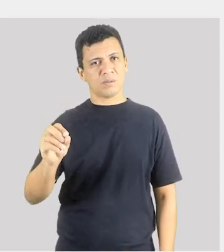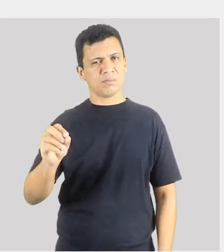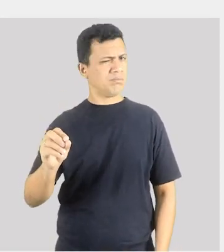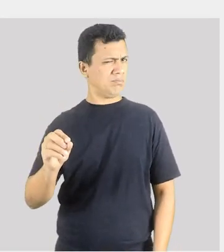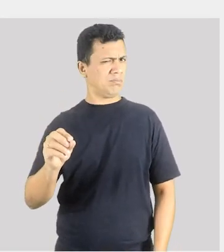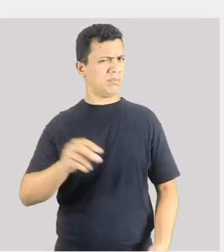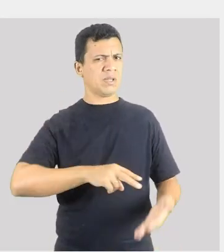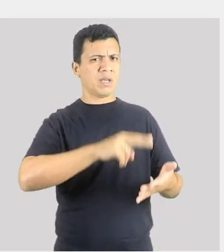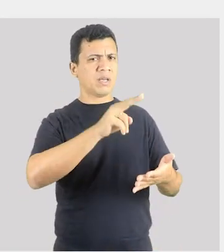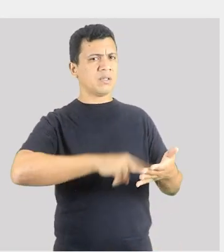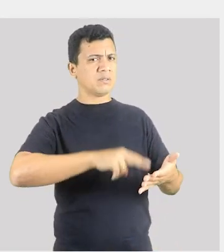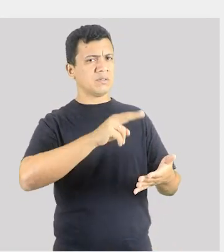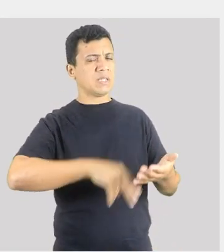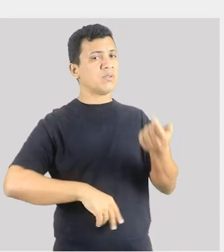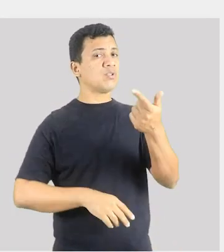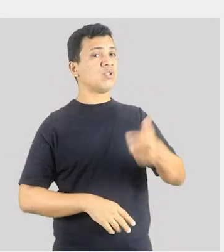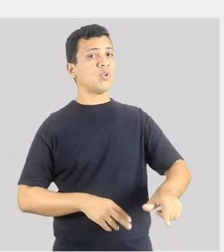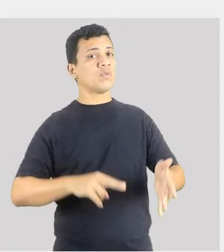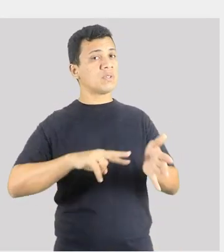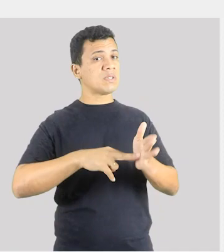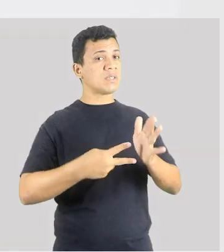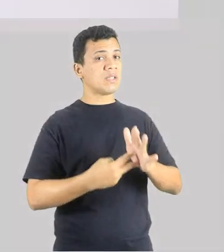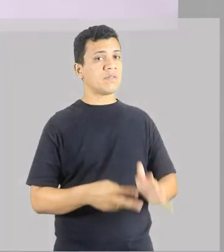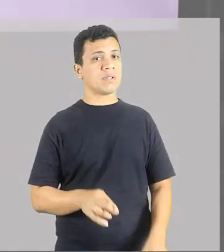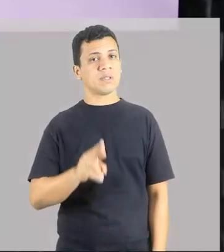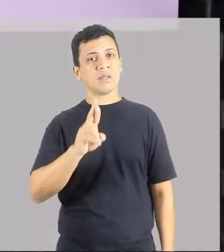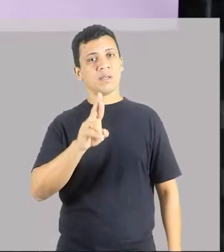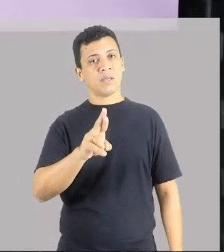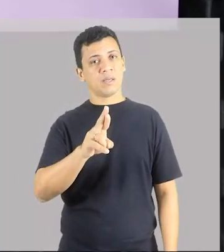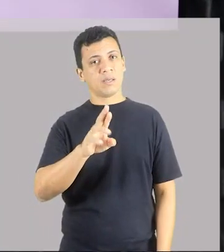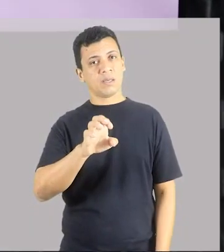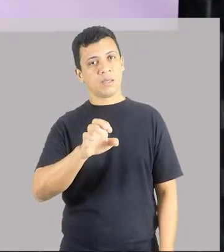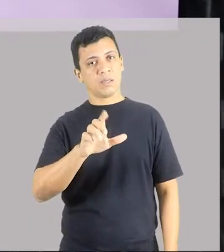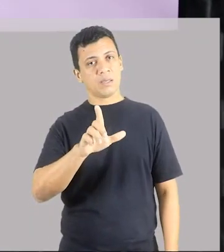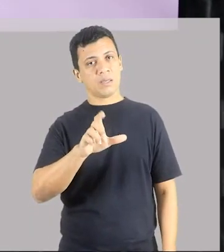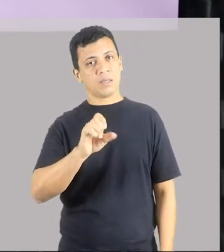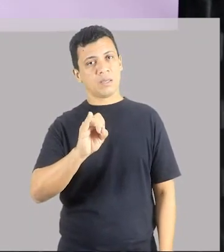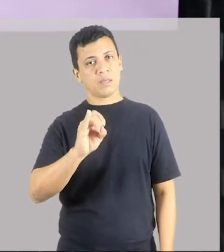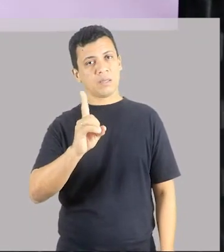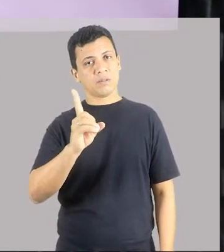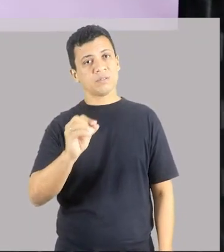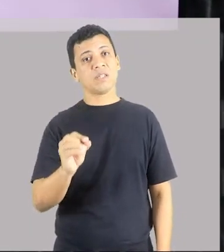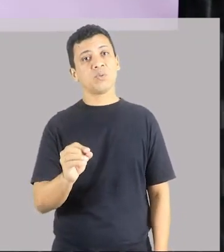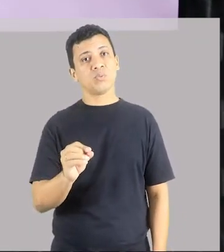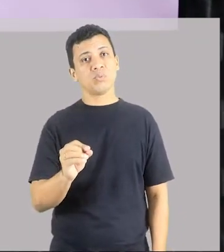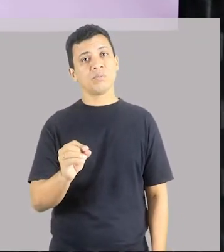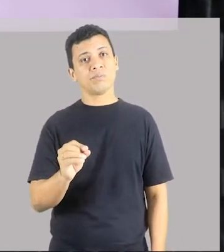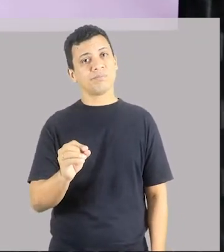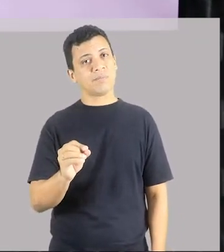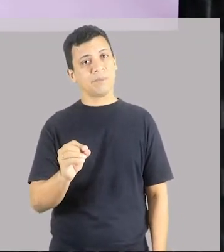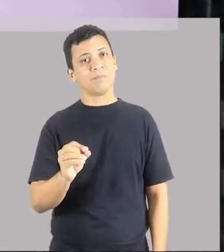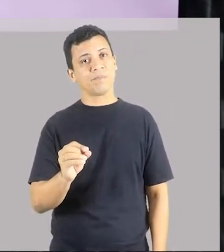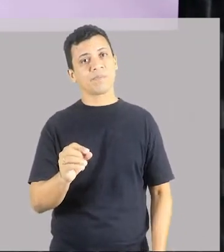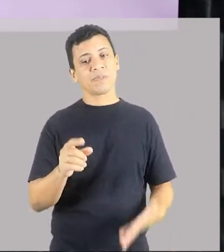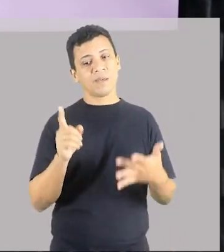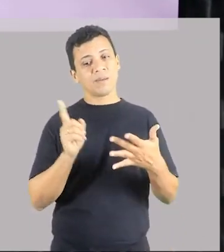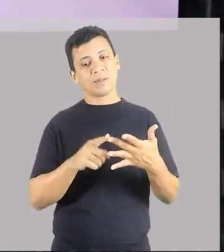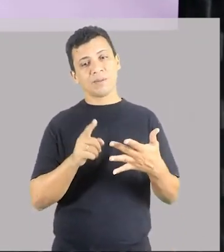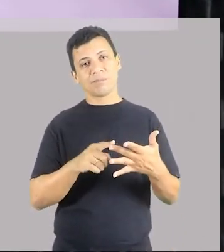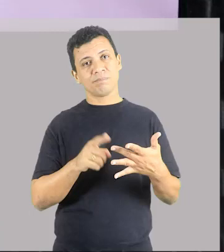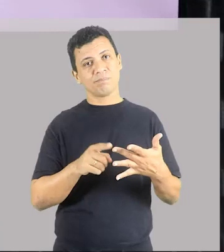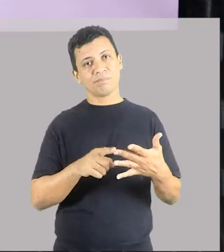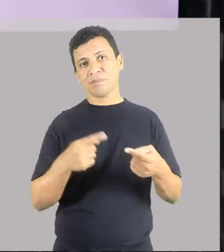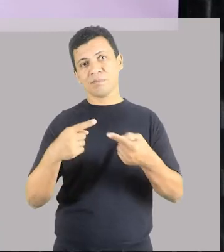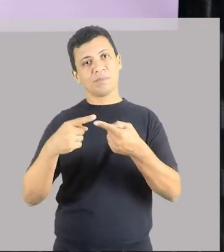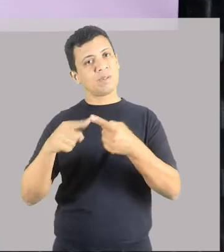novo significa relido certo Monteiro Lobato está sendo relido e não renovado